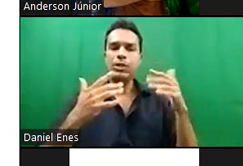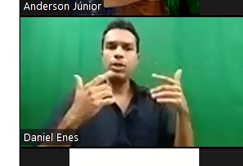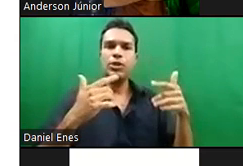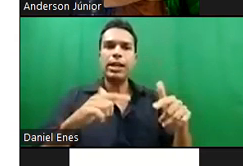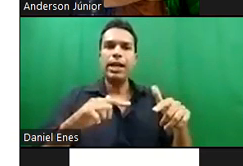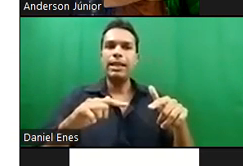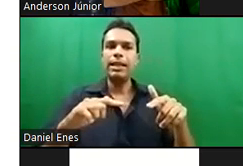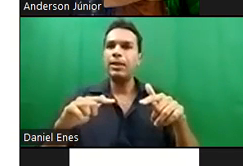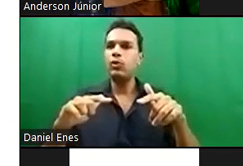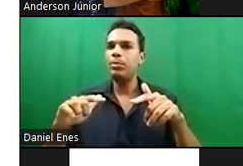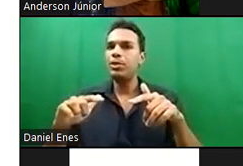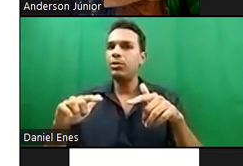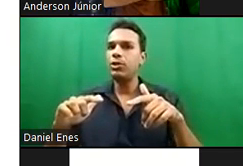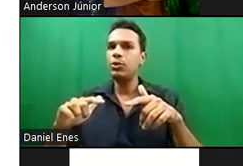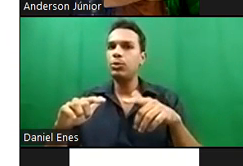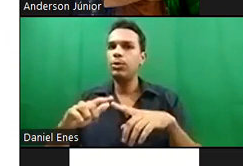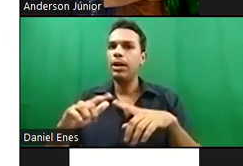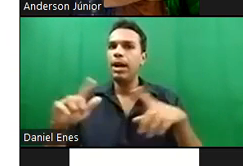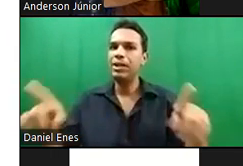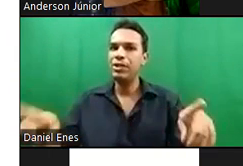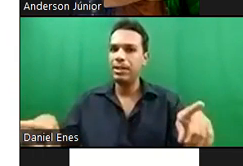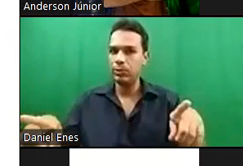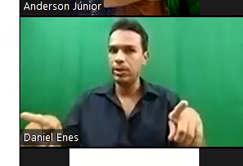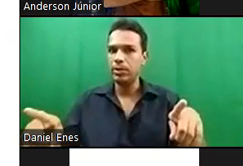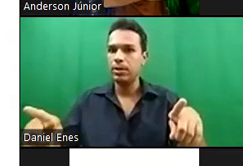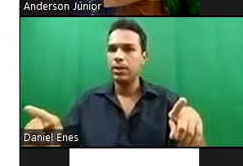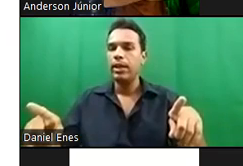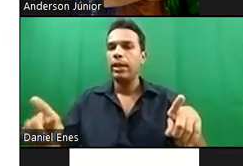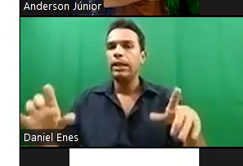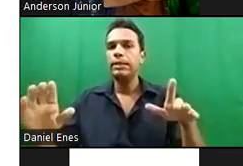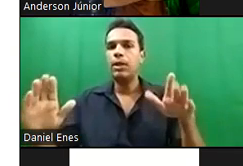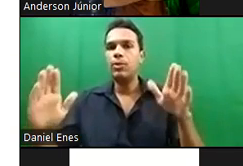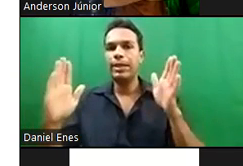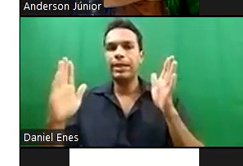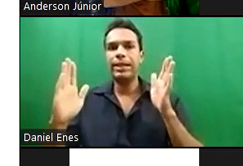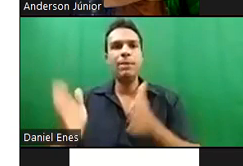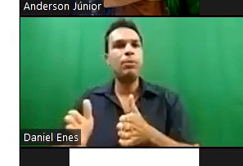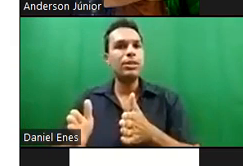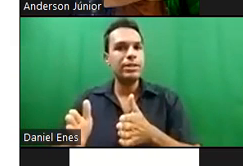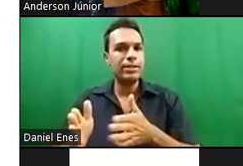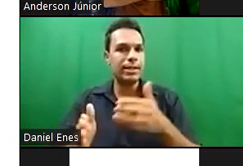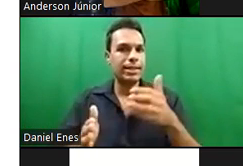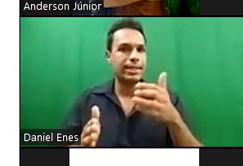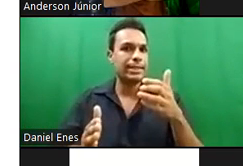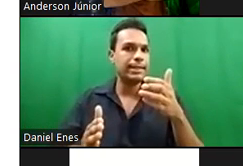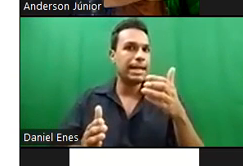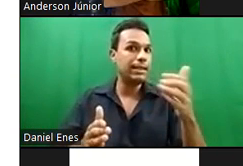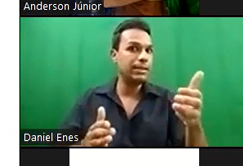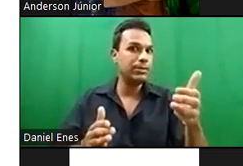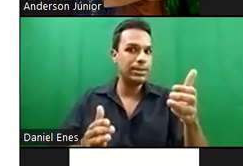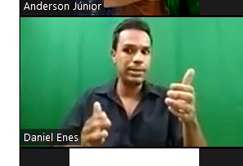a linguística ela tem como objeto de estudo as línguas. Então, quem pode dizer